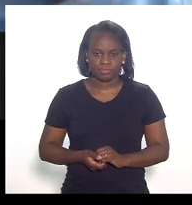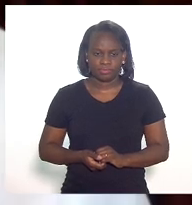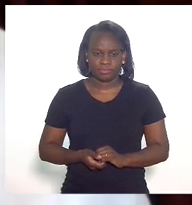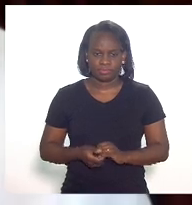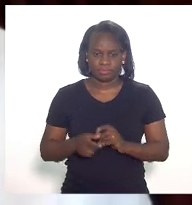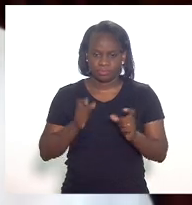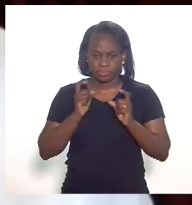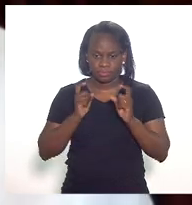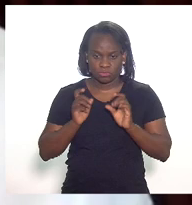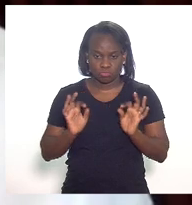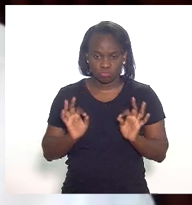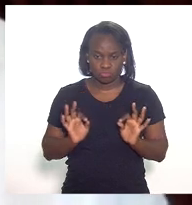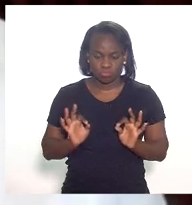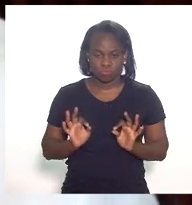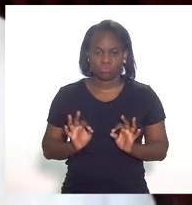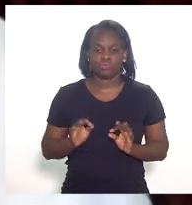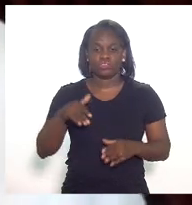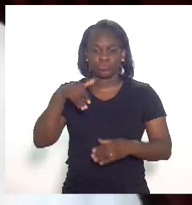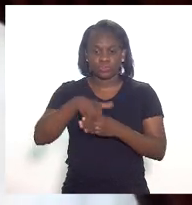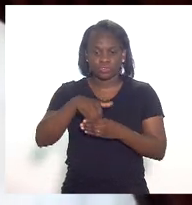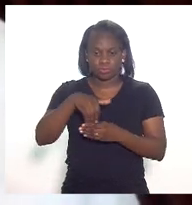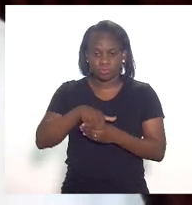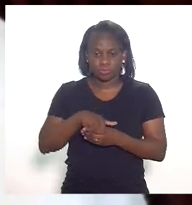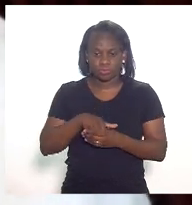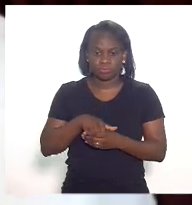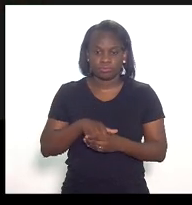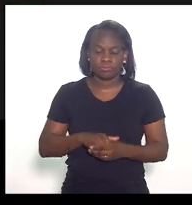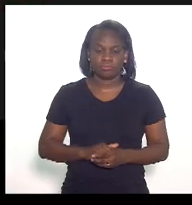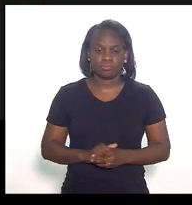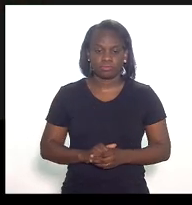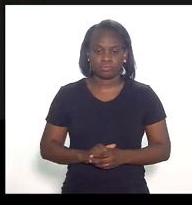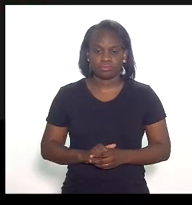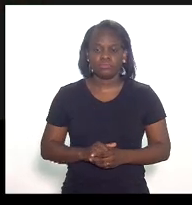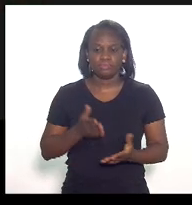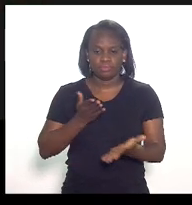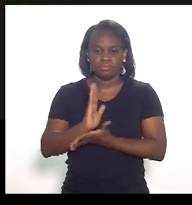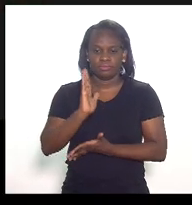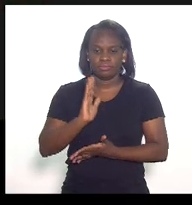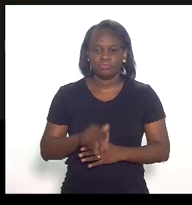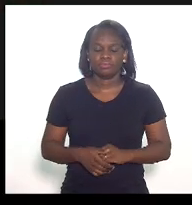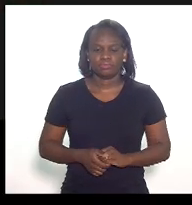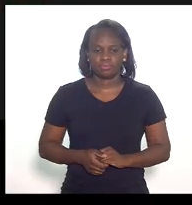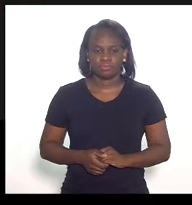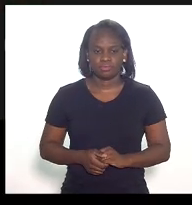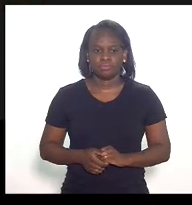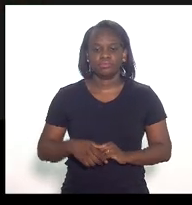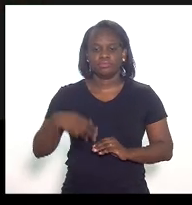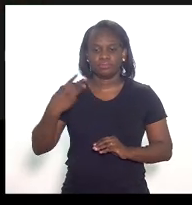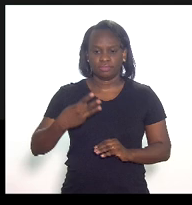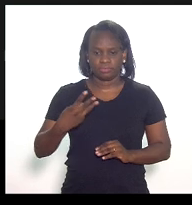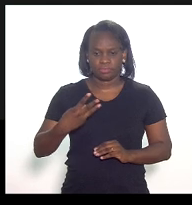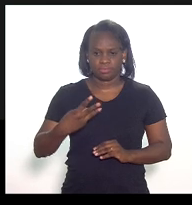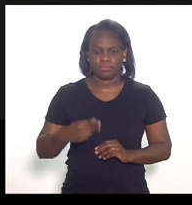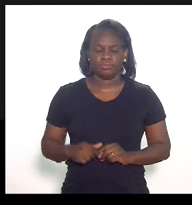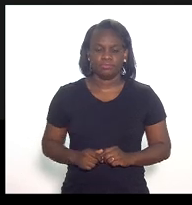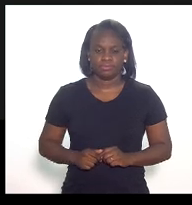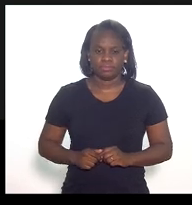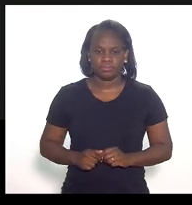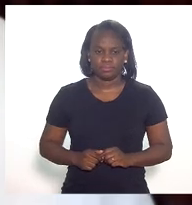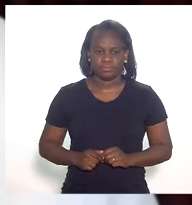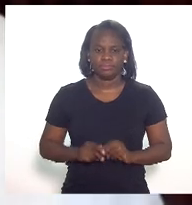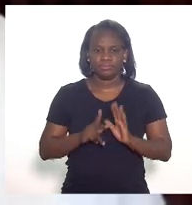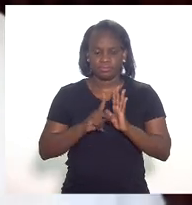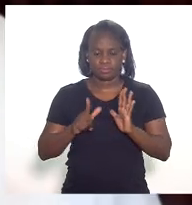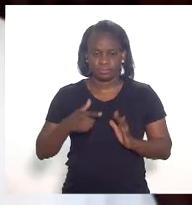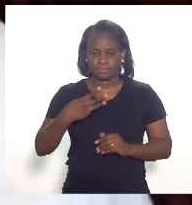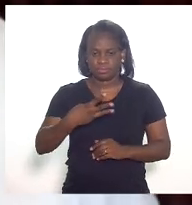Em discussão. Em votação. Aprovado. Terceiro da pauta. Projeto